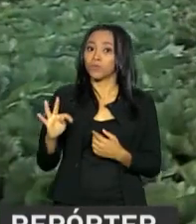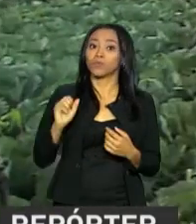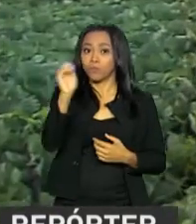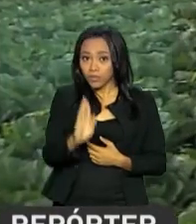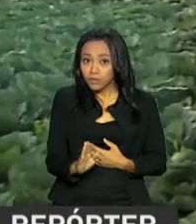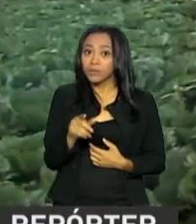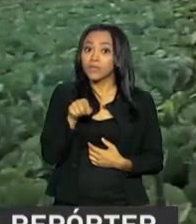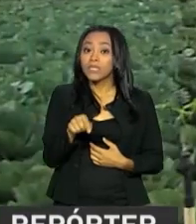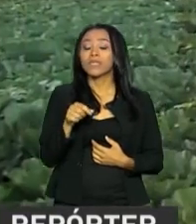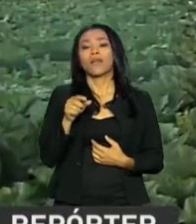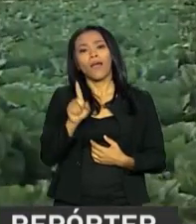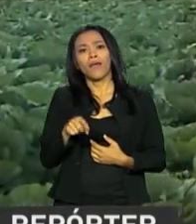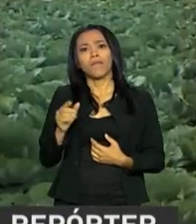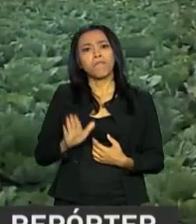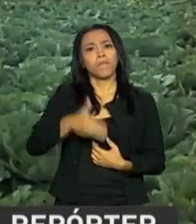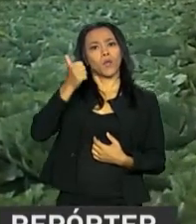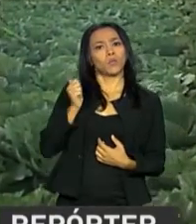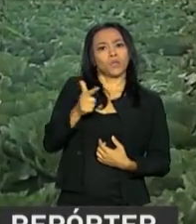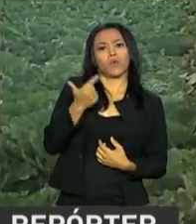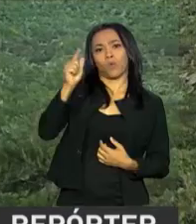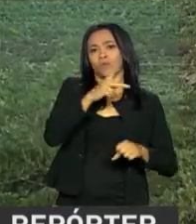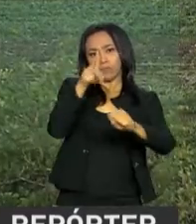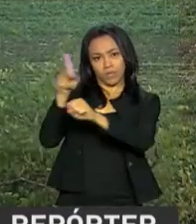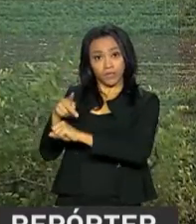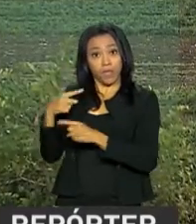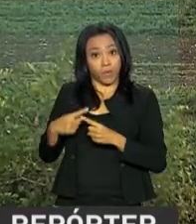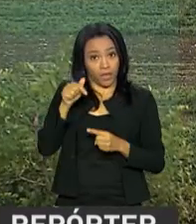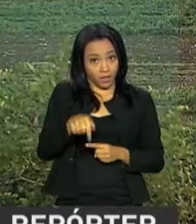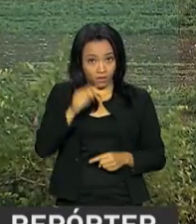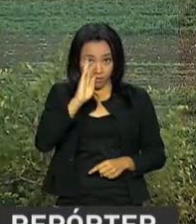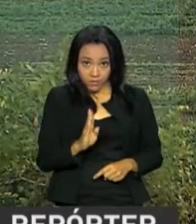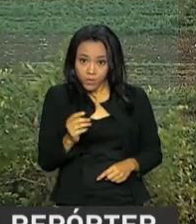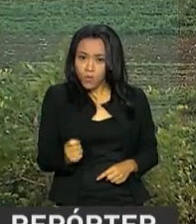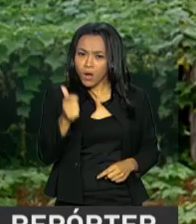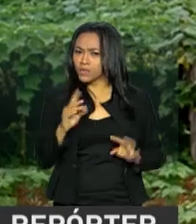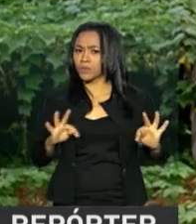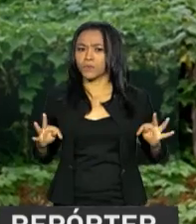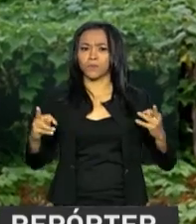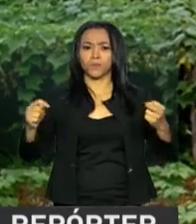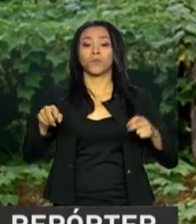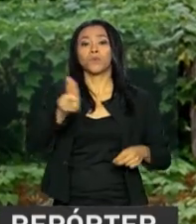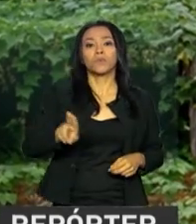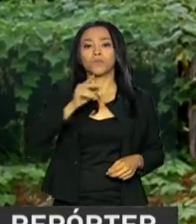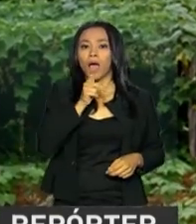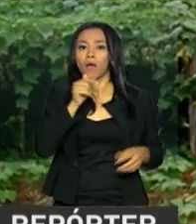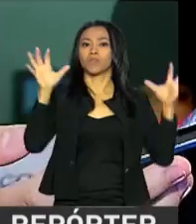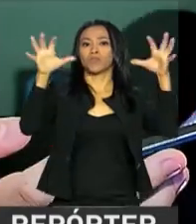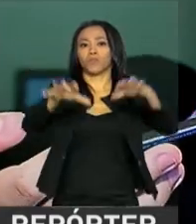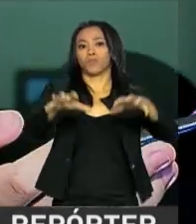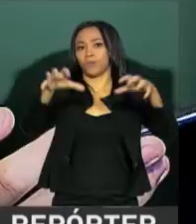vantagem do brasil em relação a outros países é porque aqui quase toda a produção usa somente a água da chuva